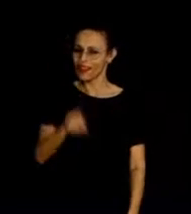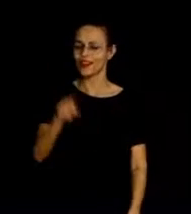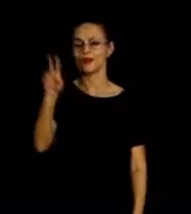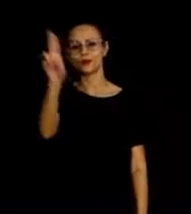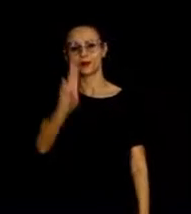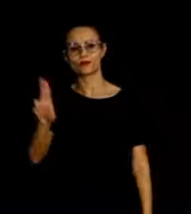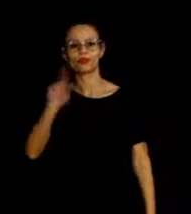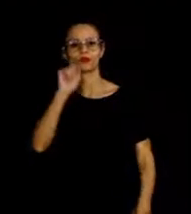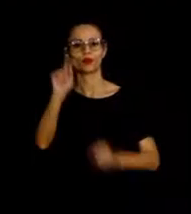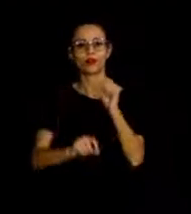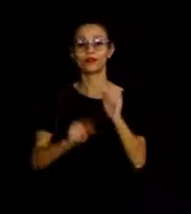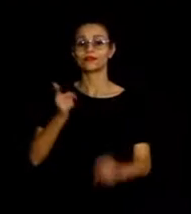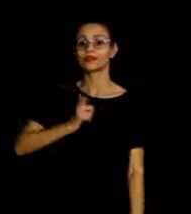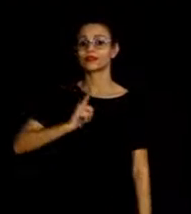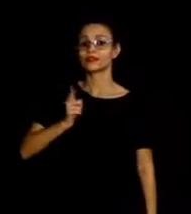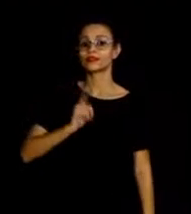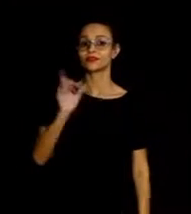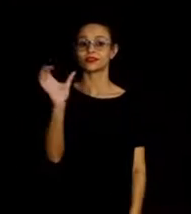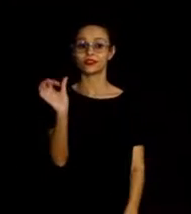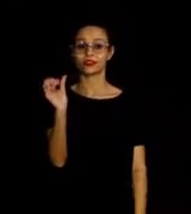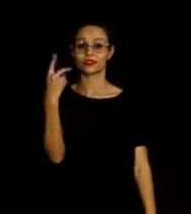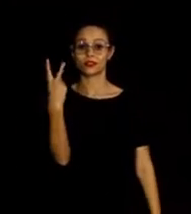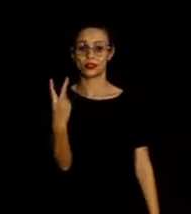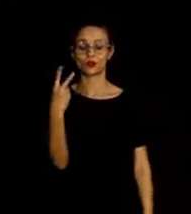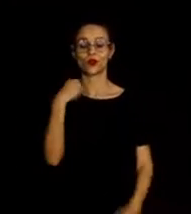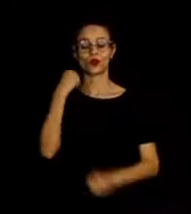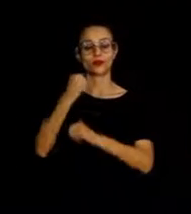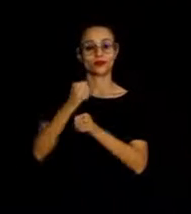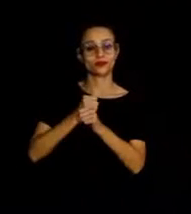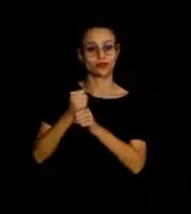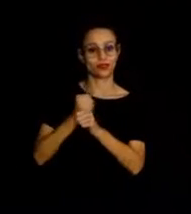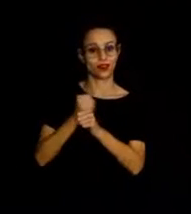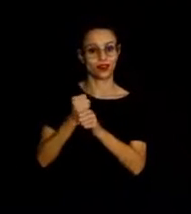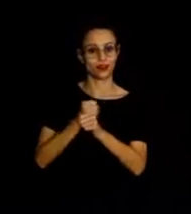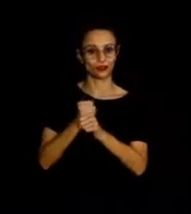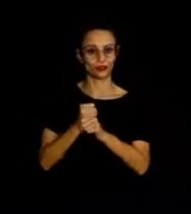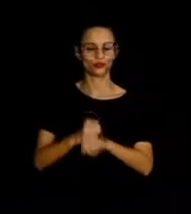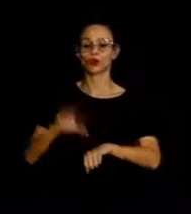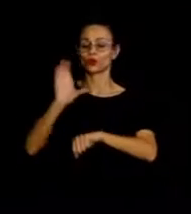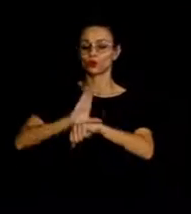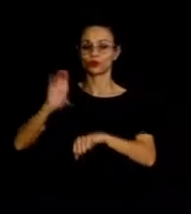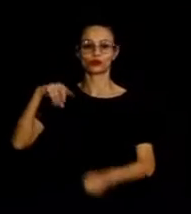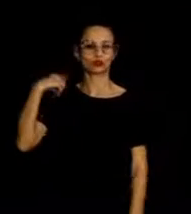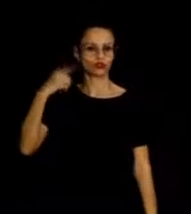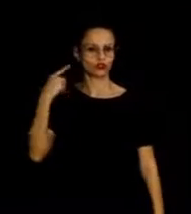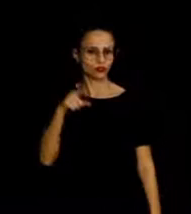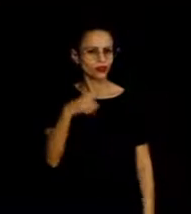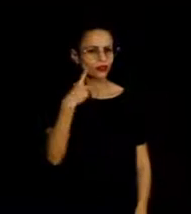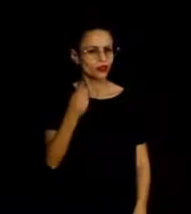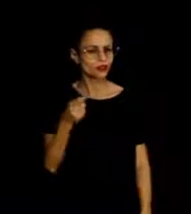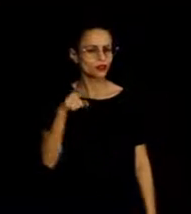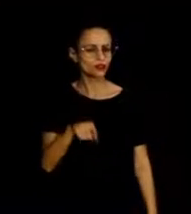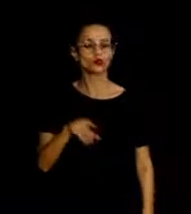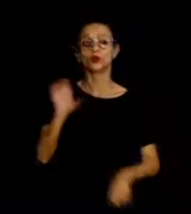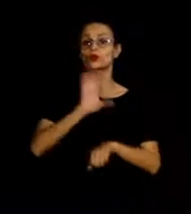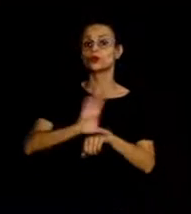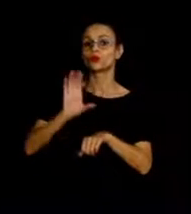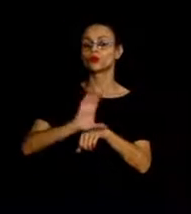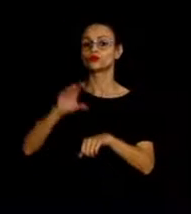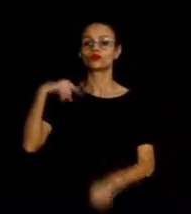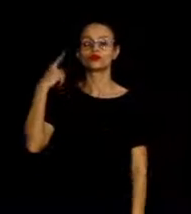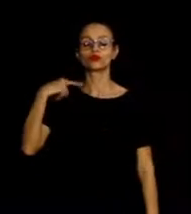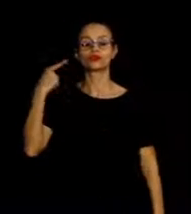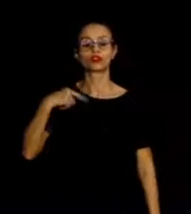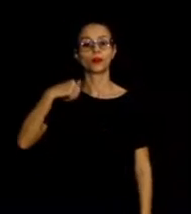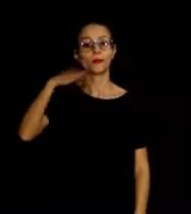que tem 62 anos de existência o curso de direito e isso é muito interessante o curso de direito